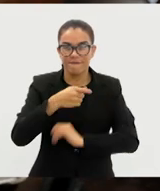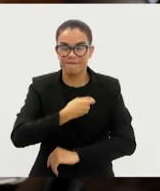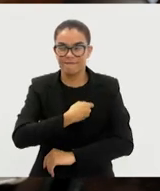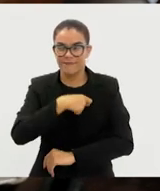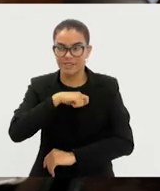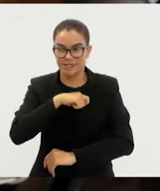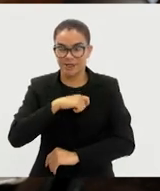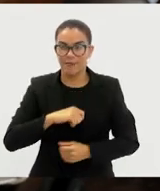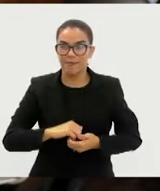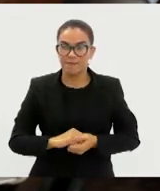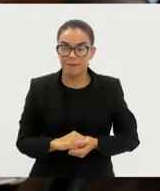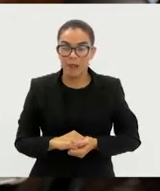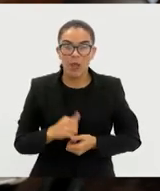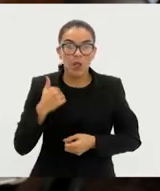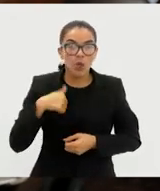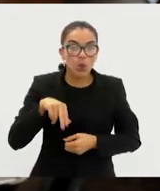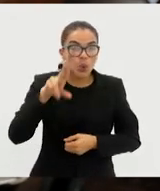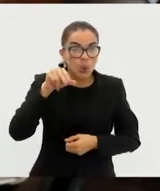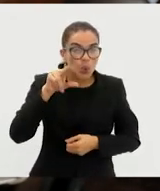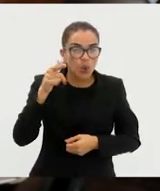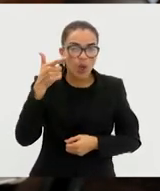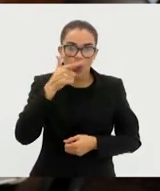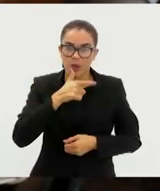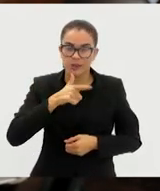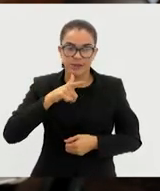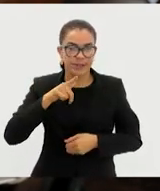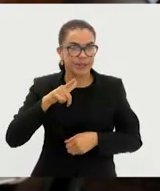Um projeto que nunca foi implantado.